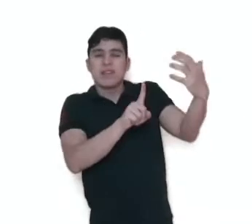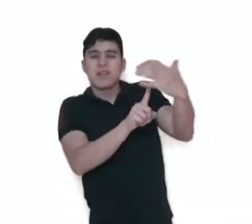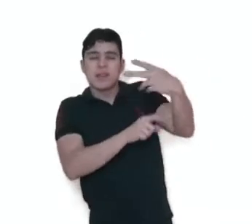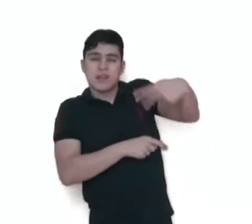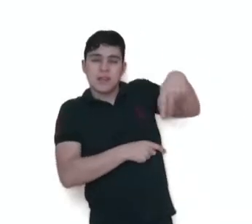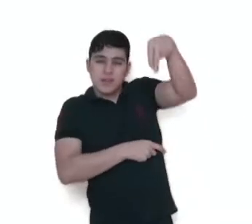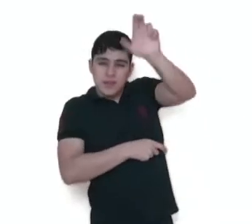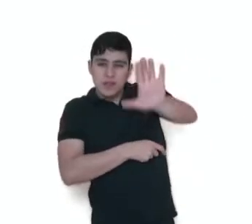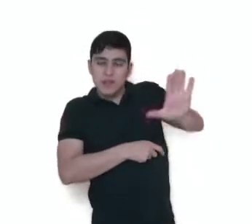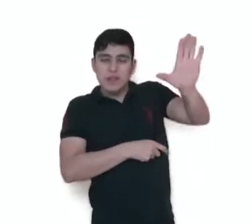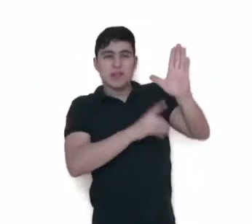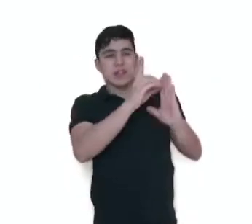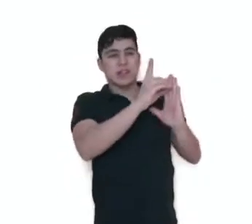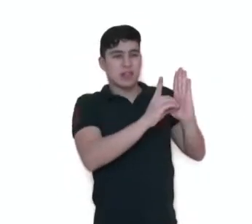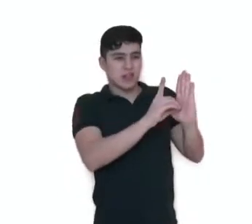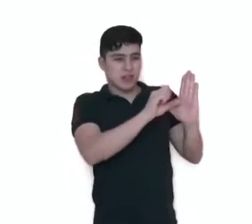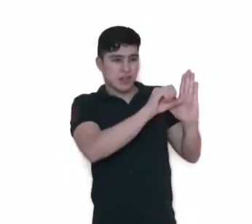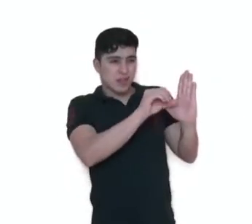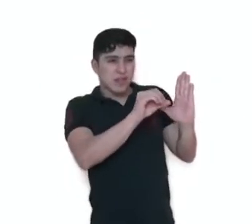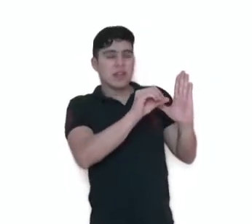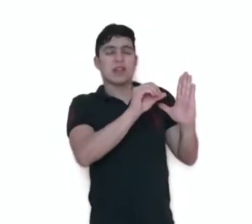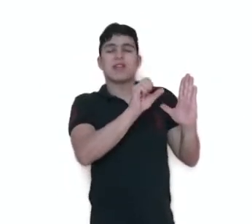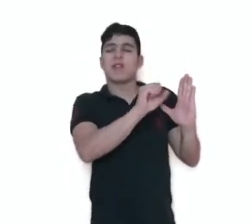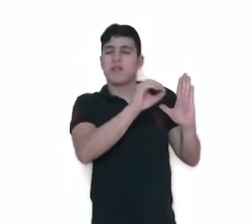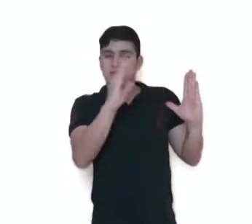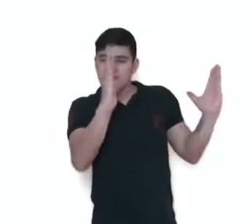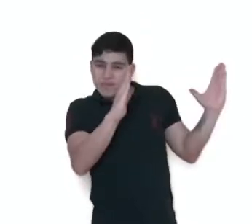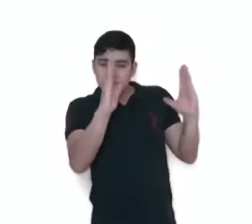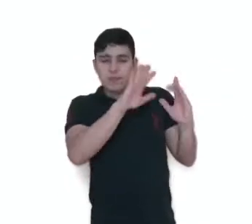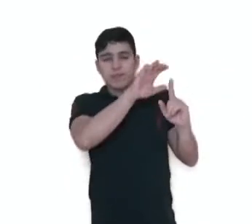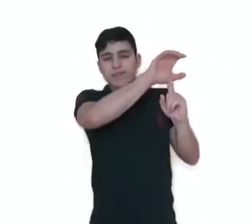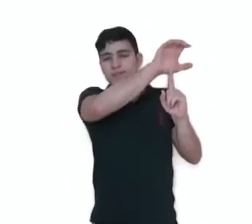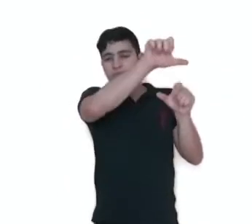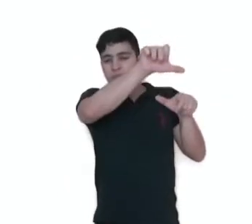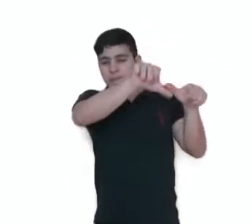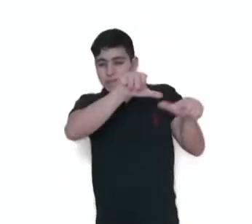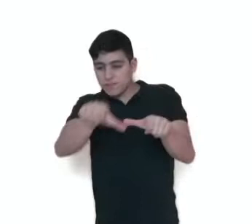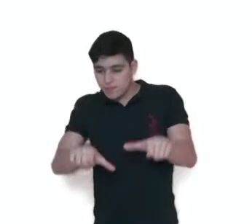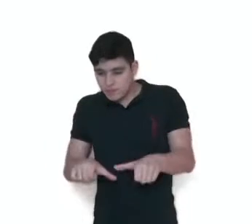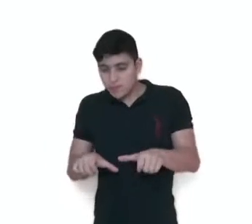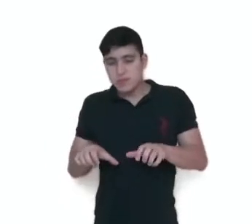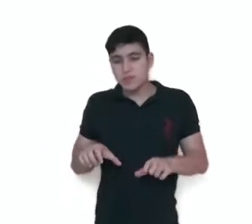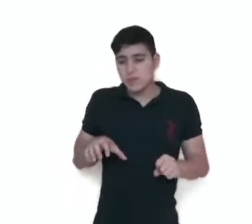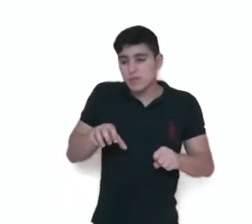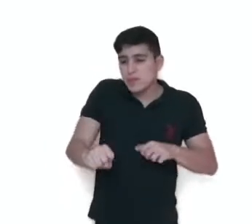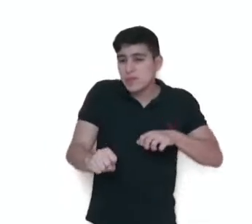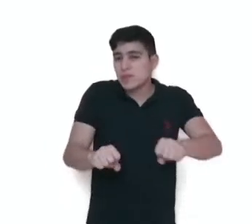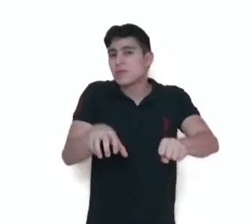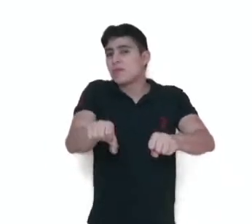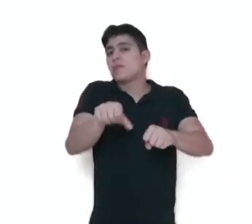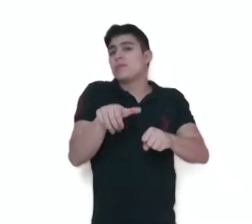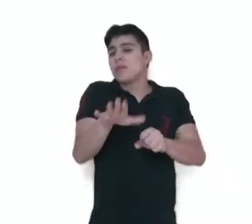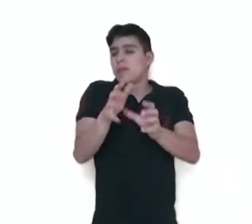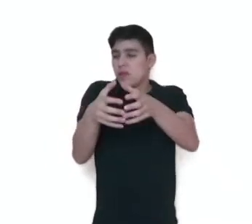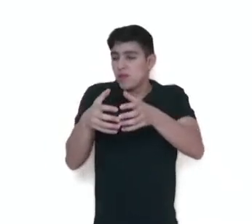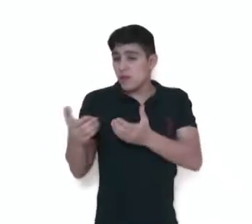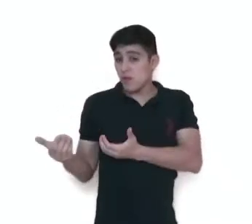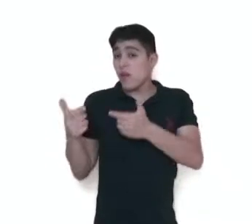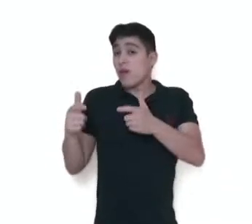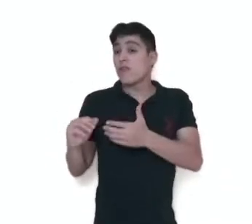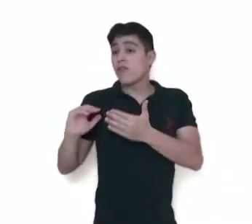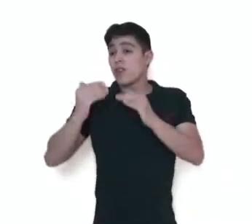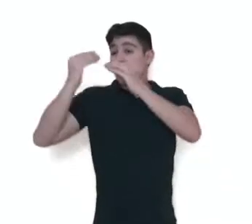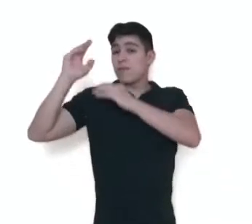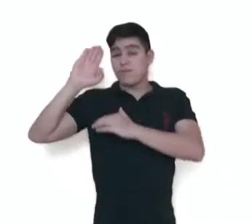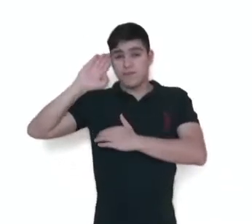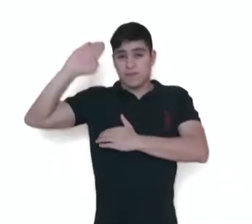70, 80, os bailes black funks e a cultura hip hop foram se transformando, foi ocupando e se contextualizando com a realidade dos jovens da periferia, em especial